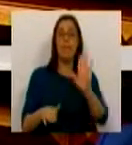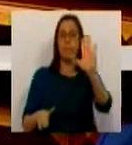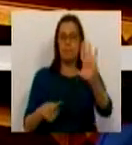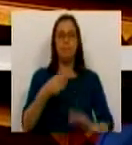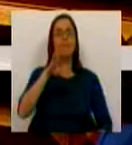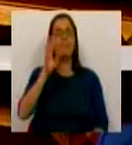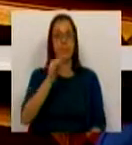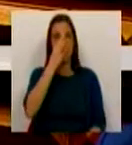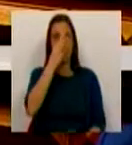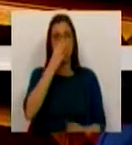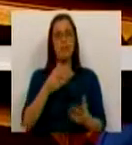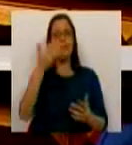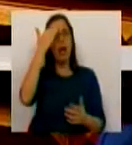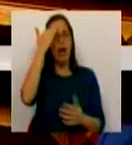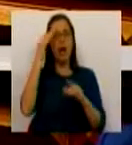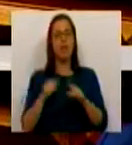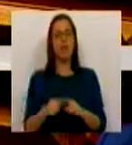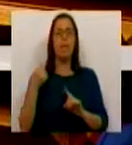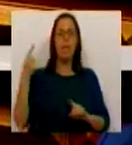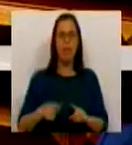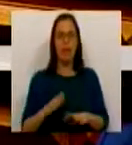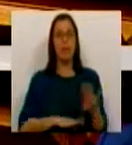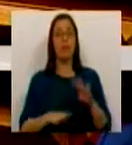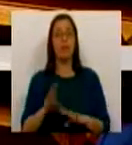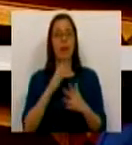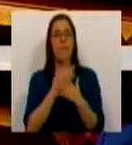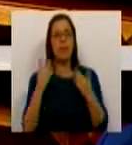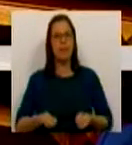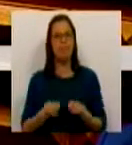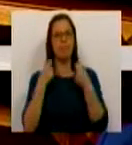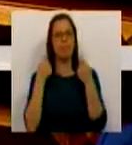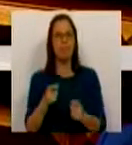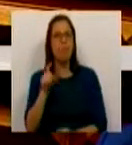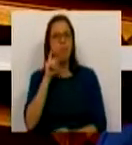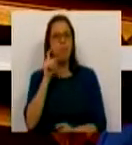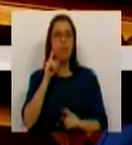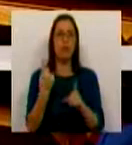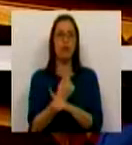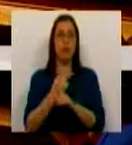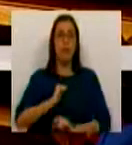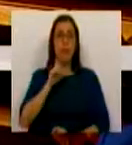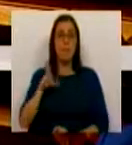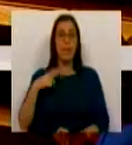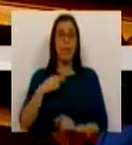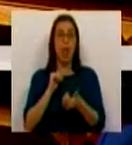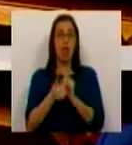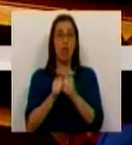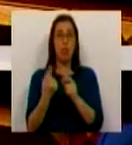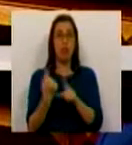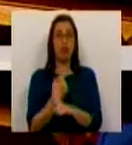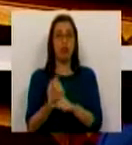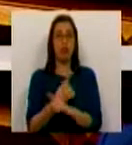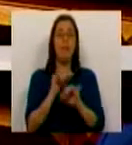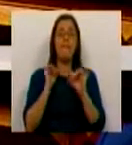o Partido Socialista entende que deve ser feita uma grande aposta na preservação do nosso património desportivo